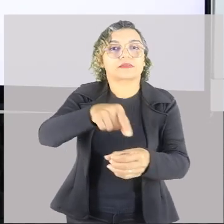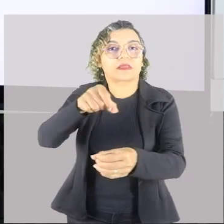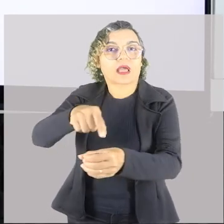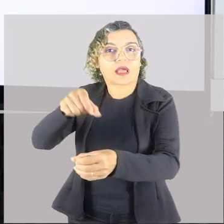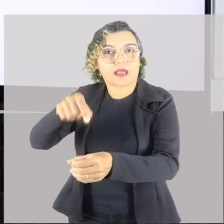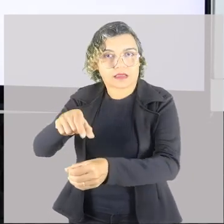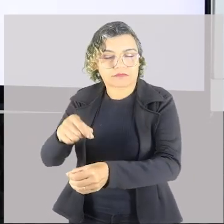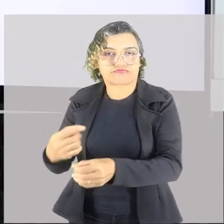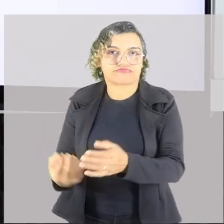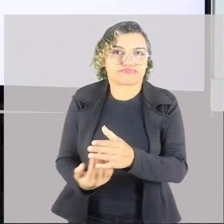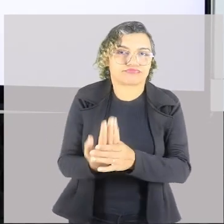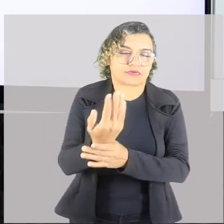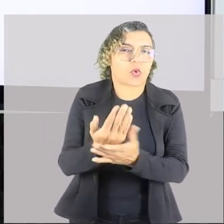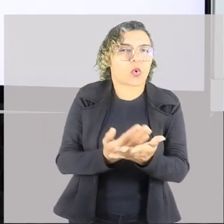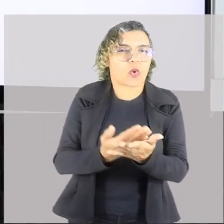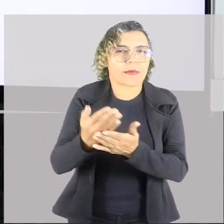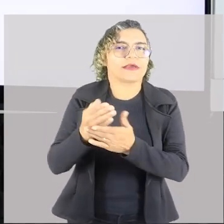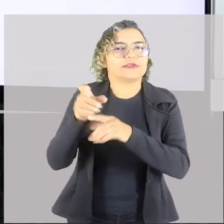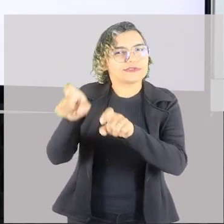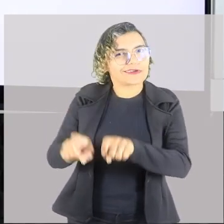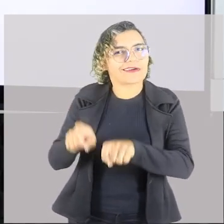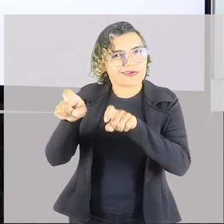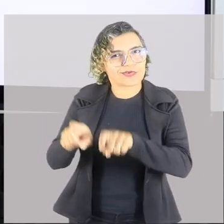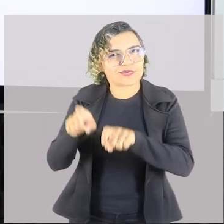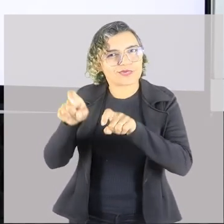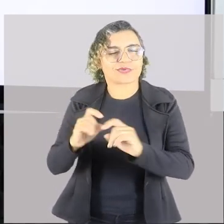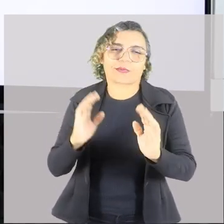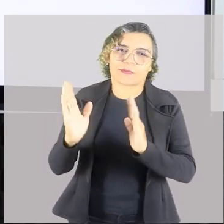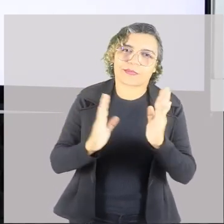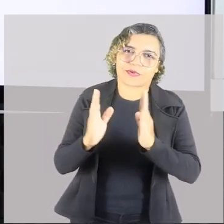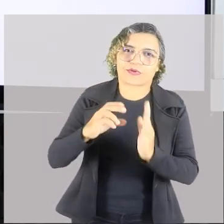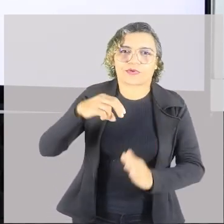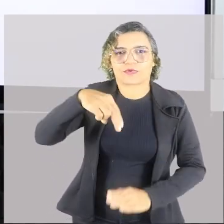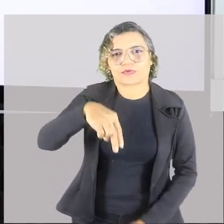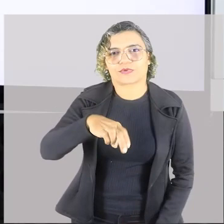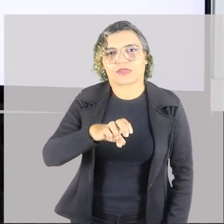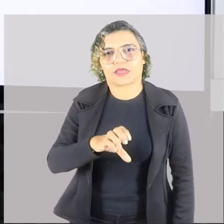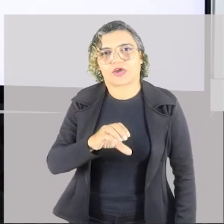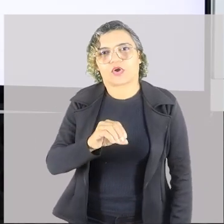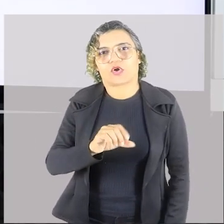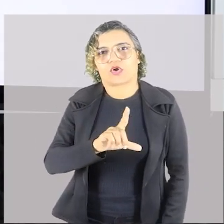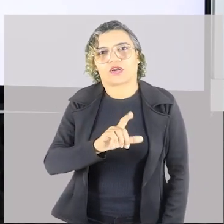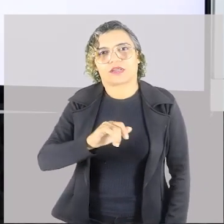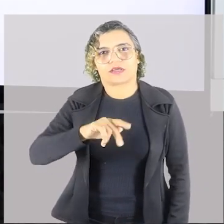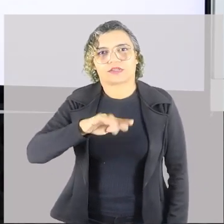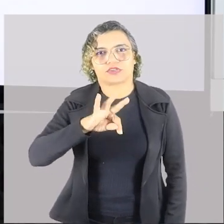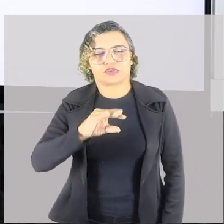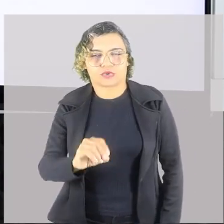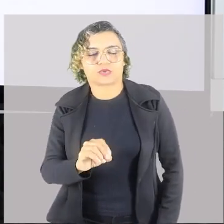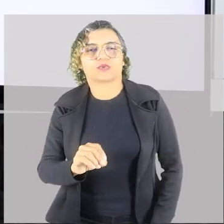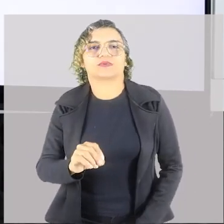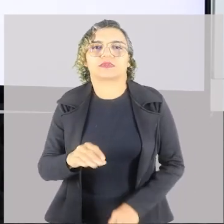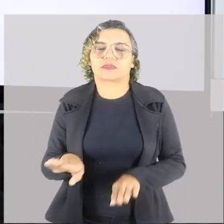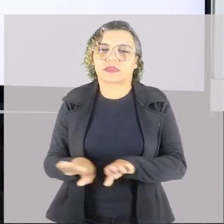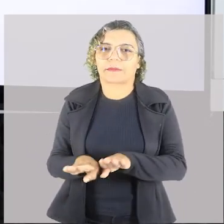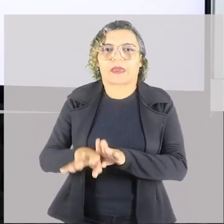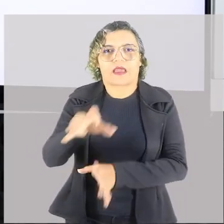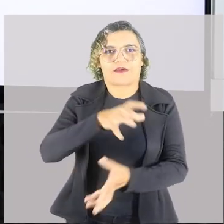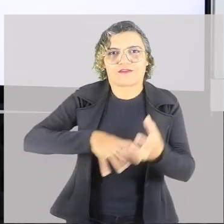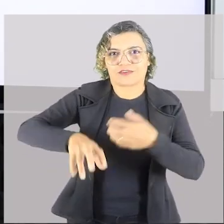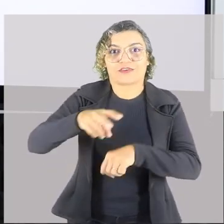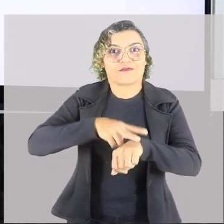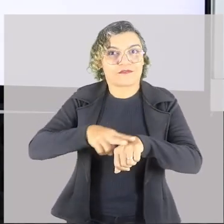irrigação, né? O começo da agricultura, ali no período neolítico da pré-história, na Revolução Verde, a chamada